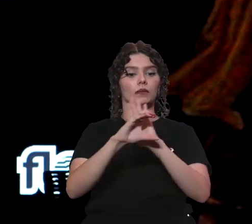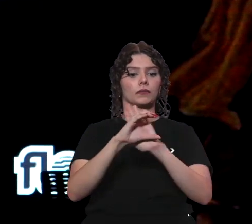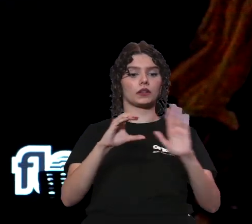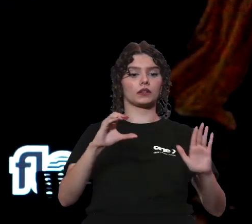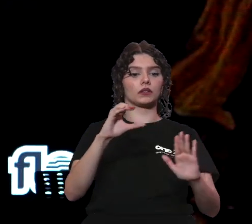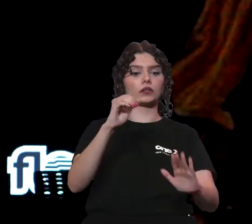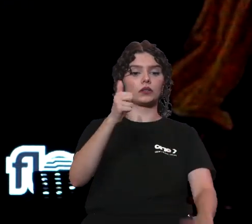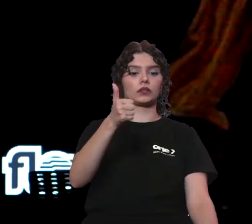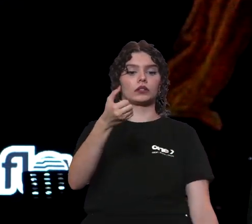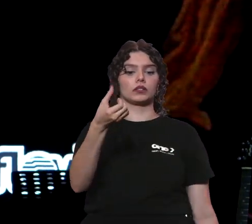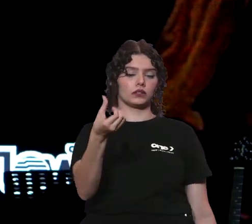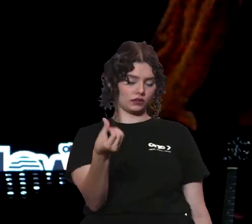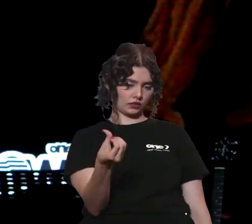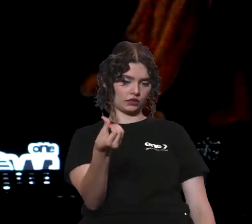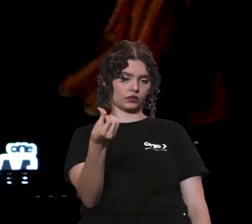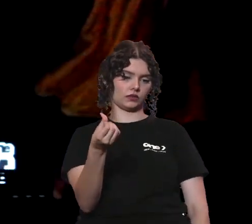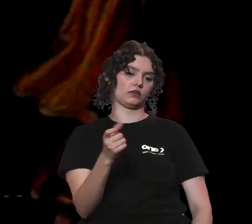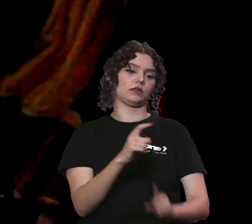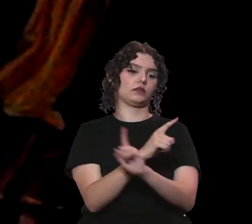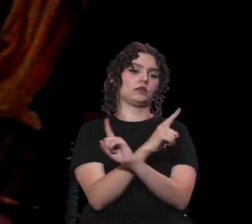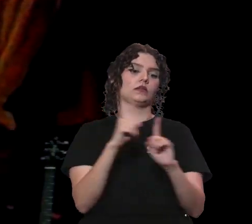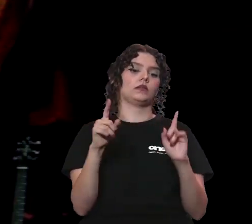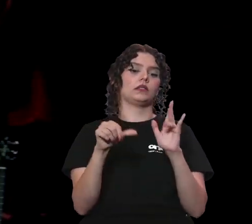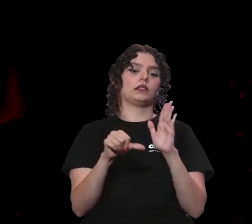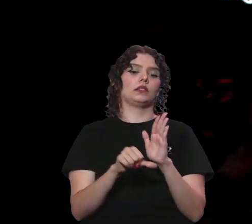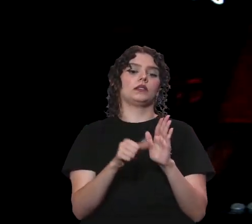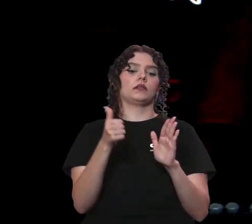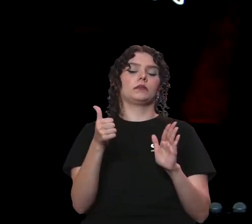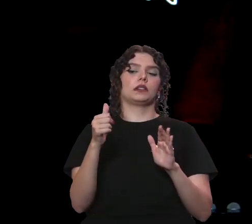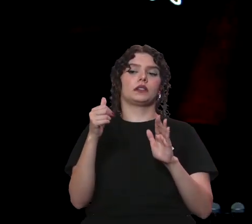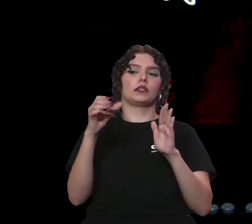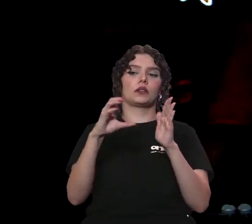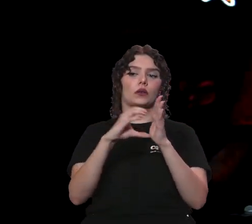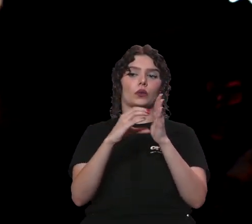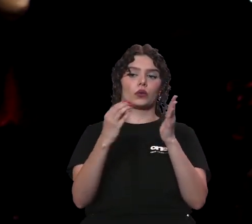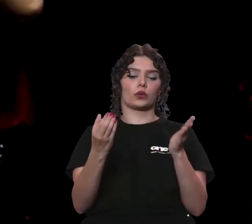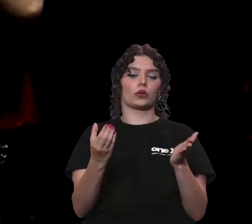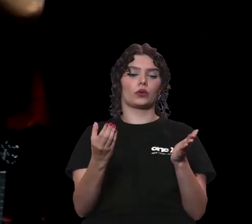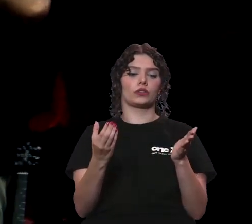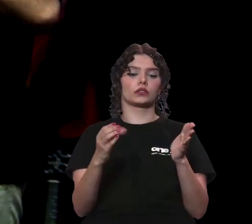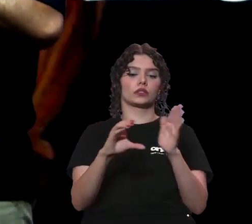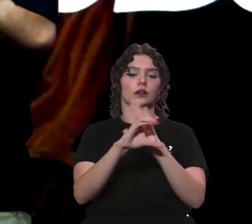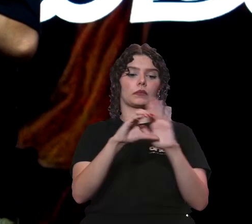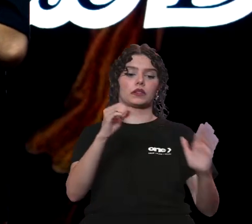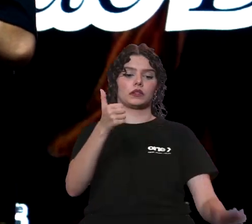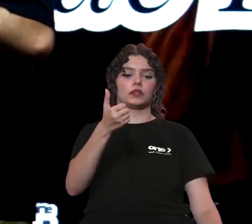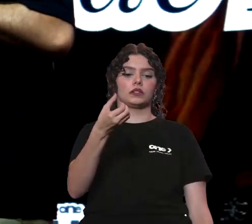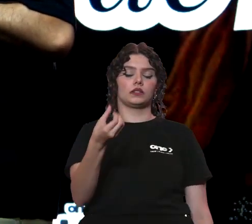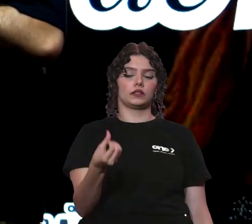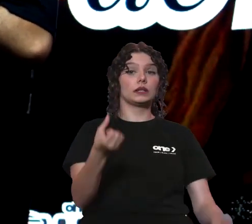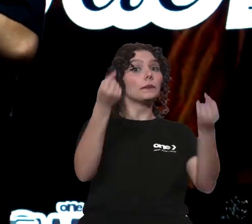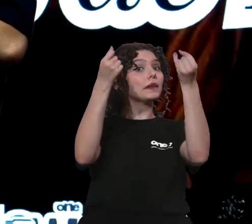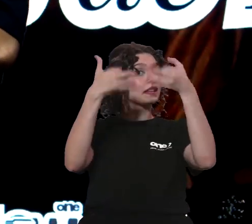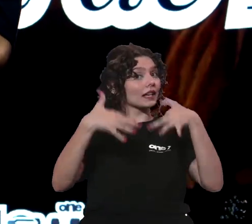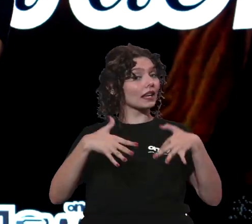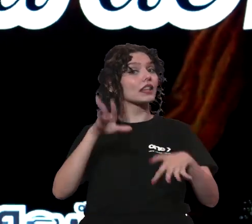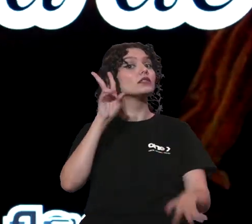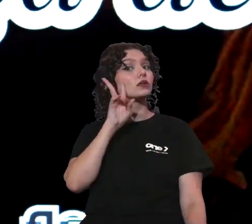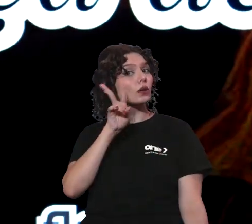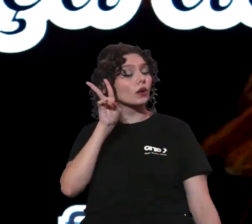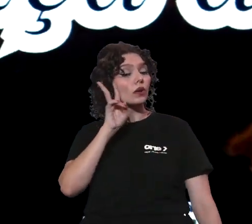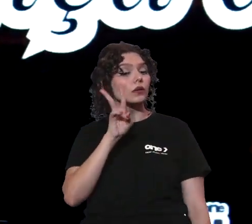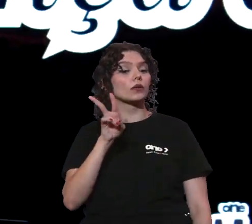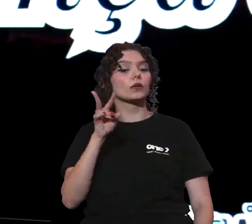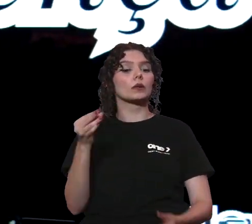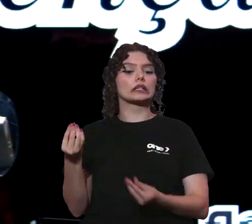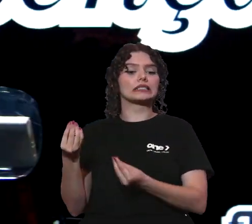abrir. Mas 1 Crônicas 16 também fala sobre essa história. Só que ela traz